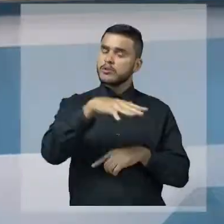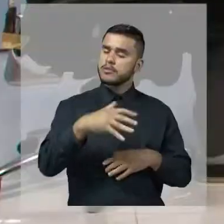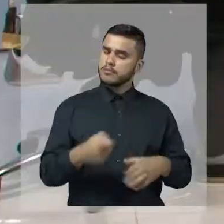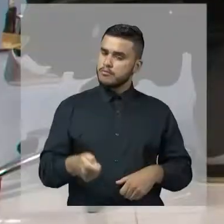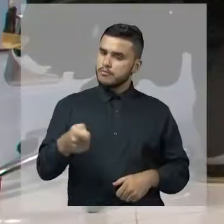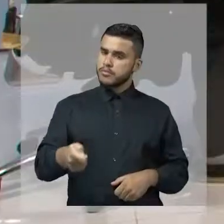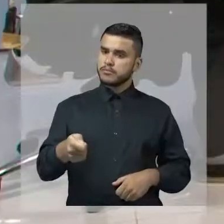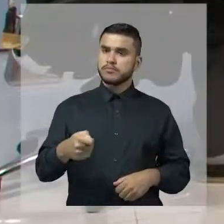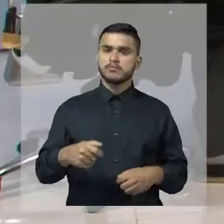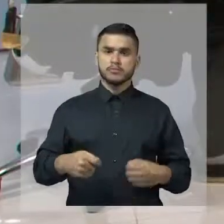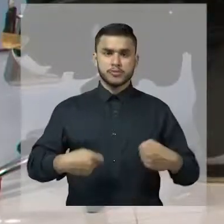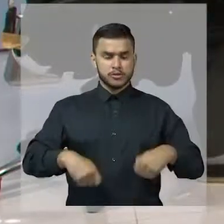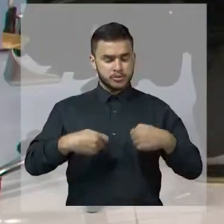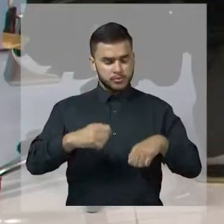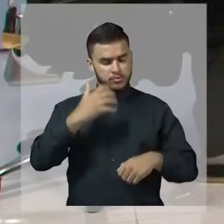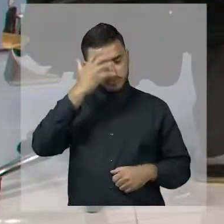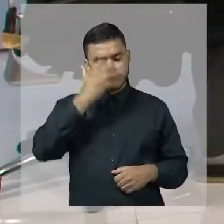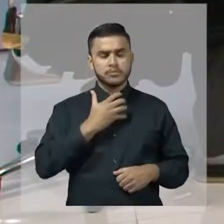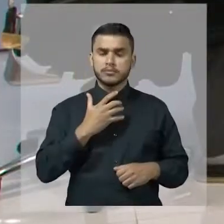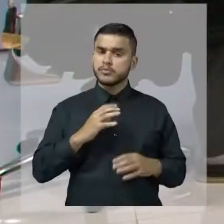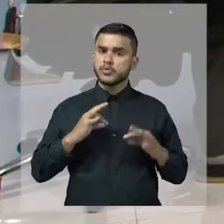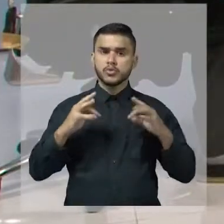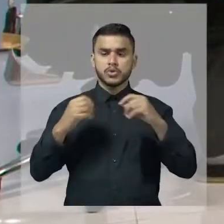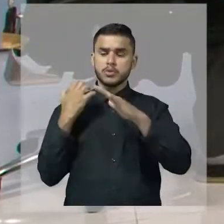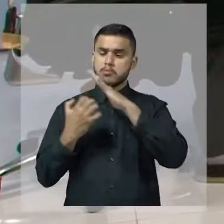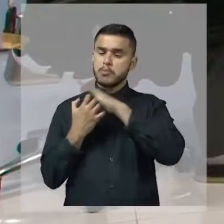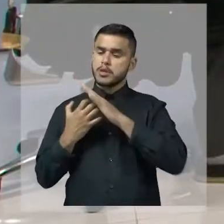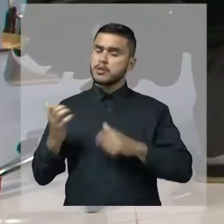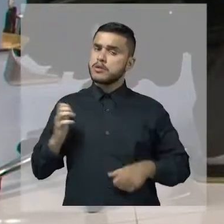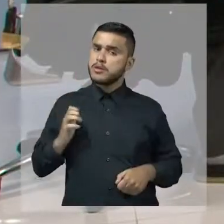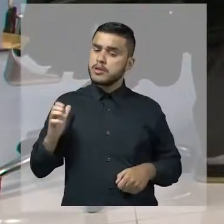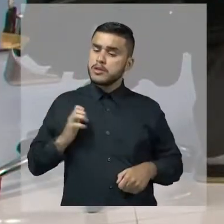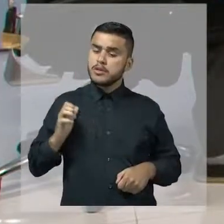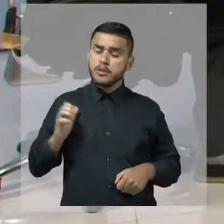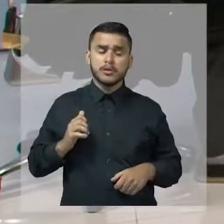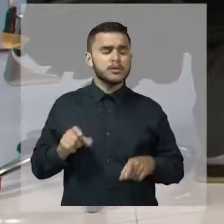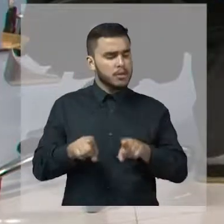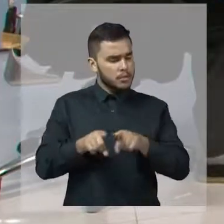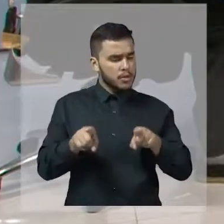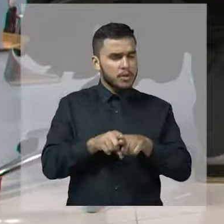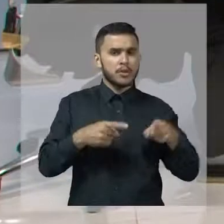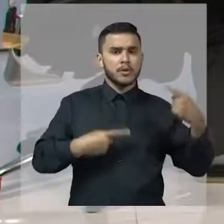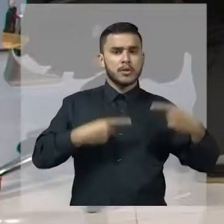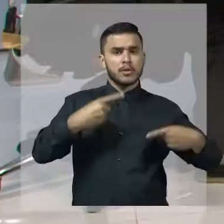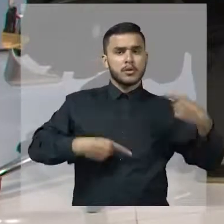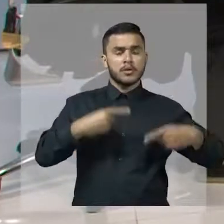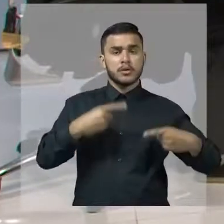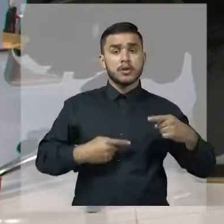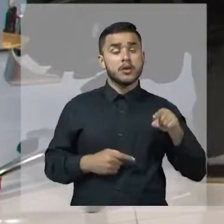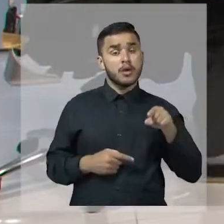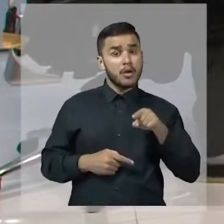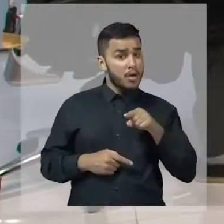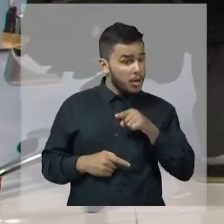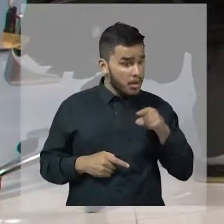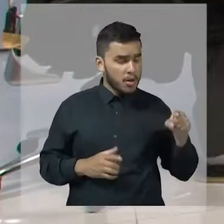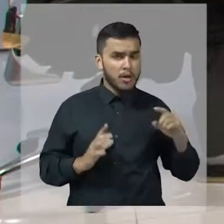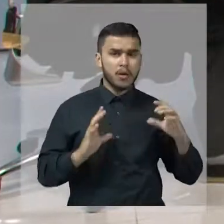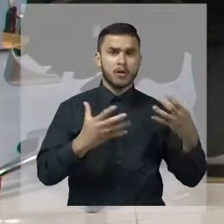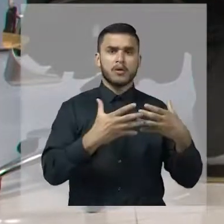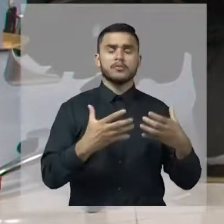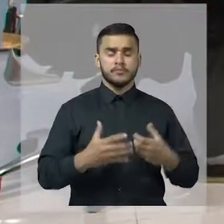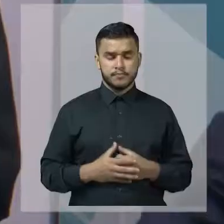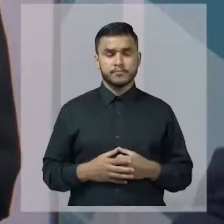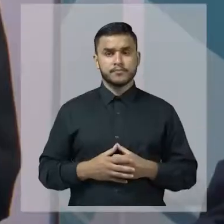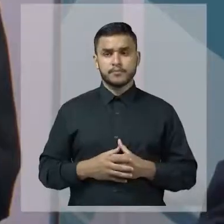penal prevalecesse para empresários, detentores do poder político e poder econômico e agentes do